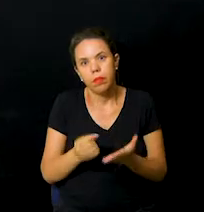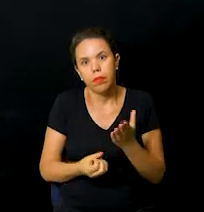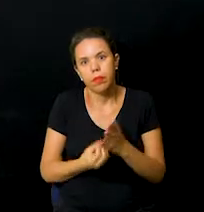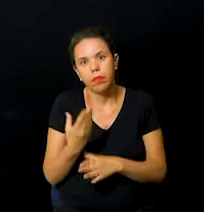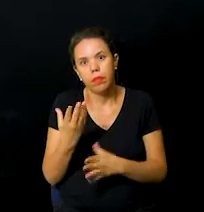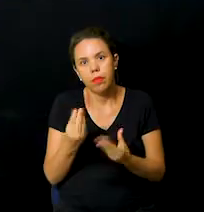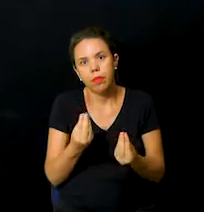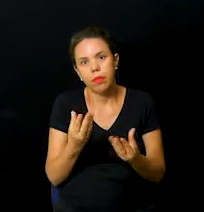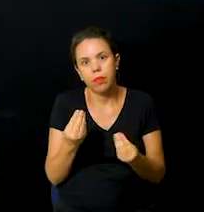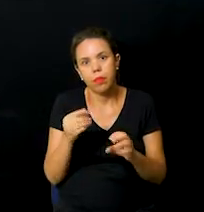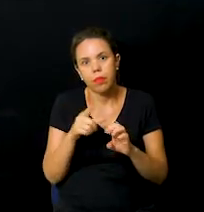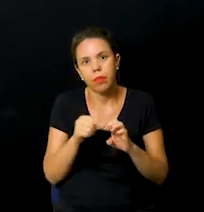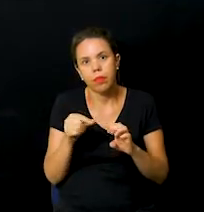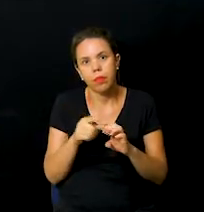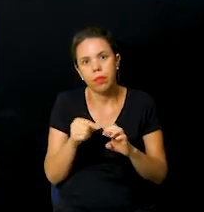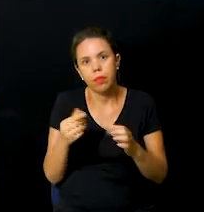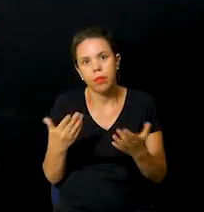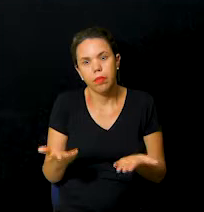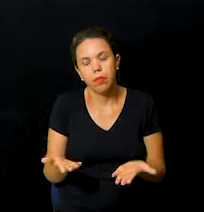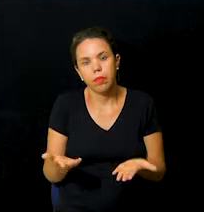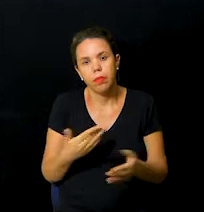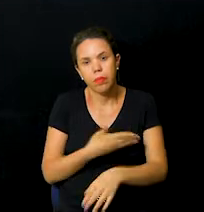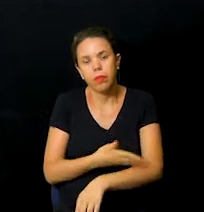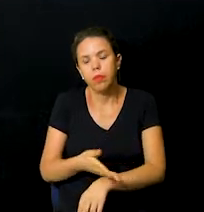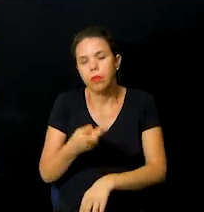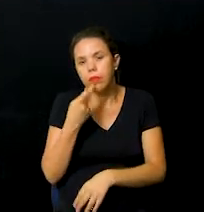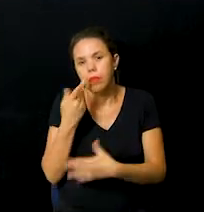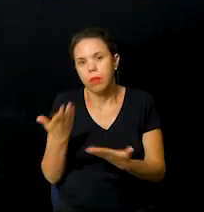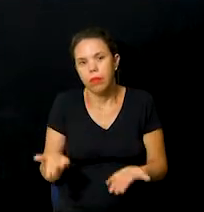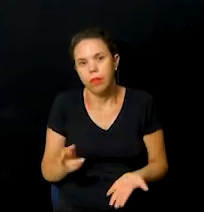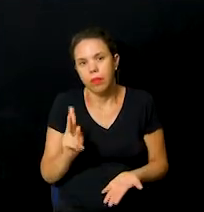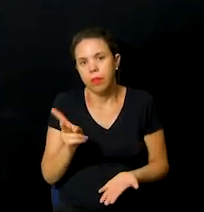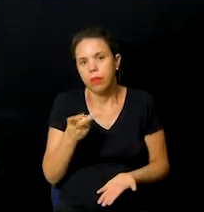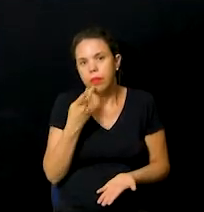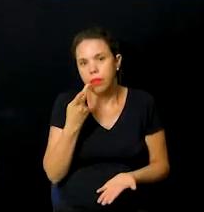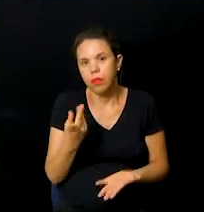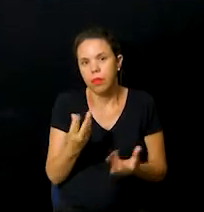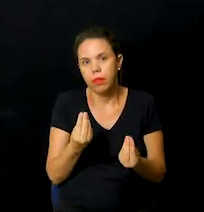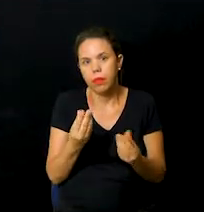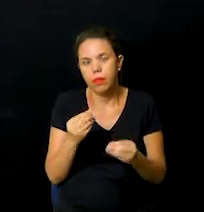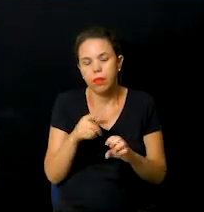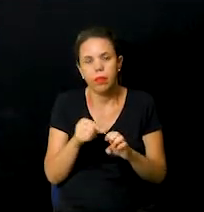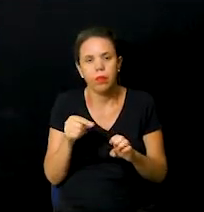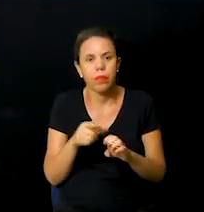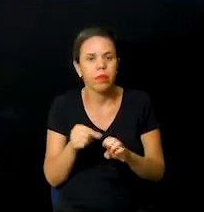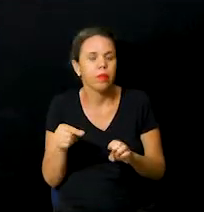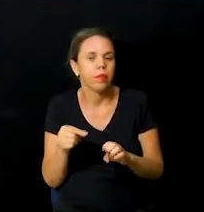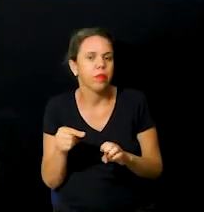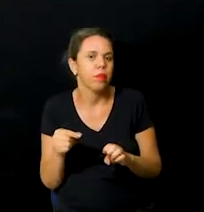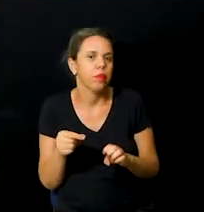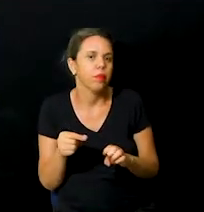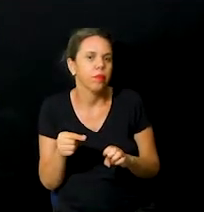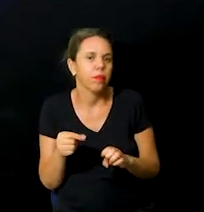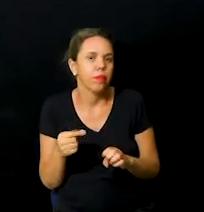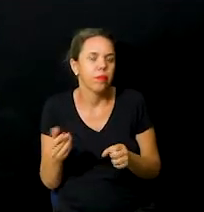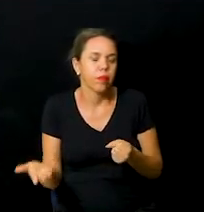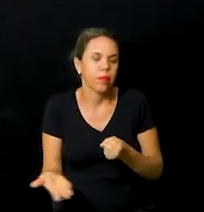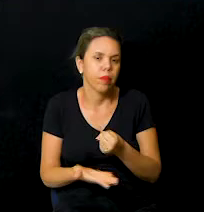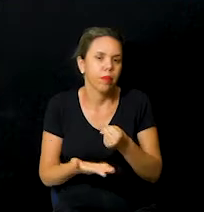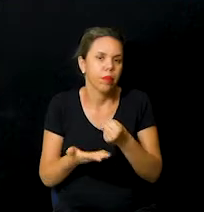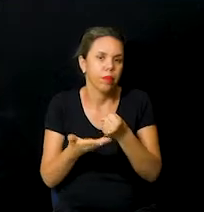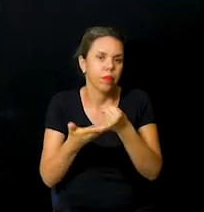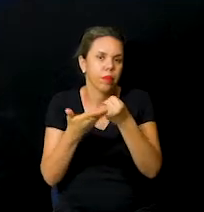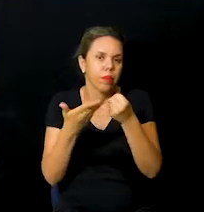adianta nada a gente criar um monte de empreendedoras, que eu costumo dizer, tá? Eu sempre falo assim, a gente tem um monte de empreendedorismo, o